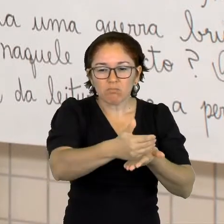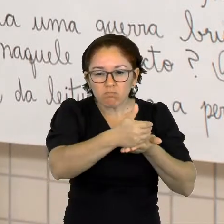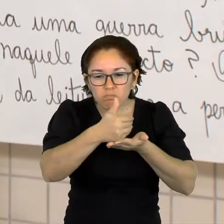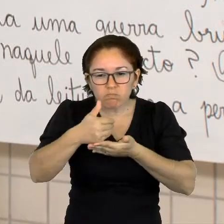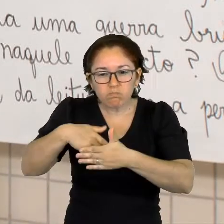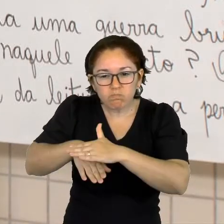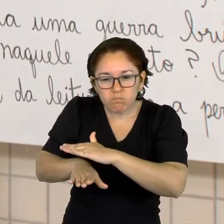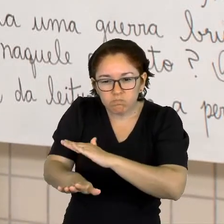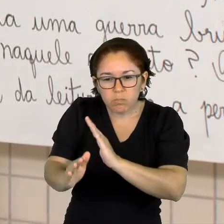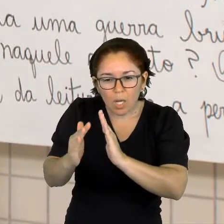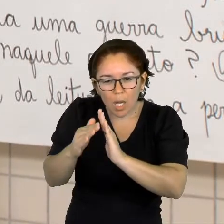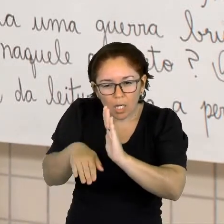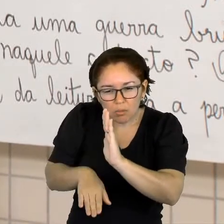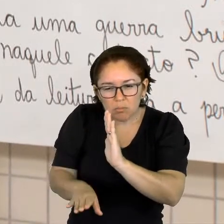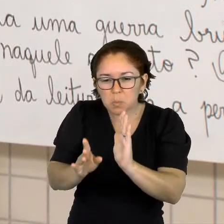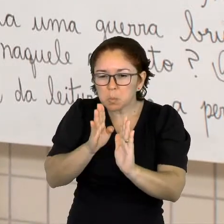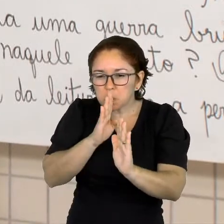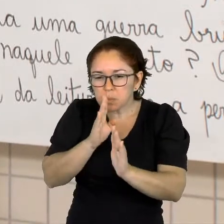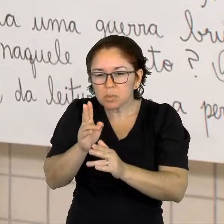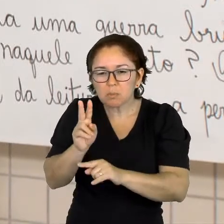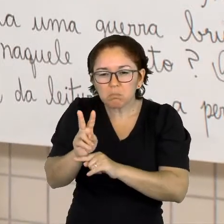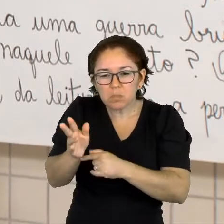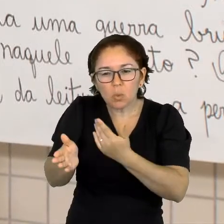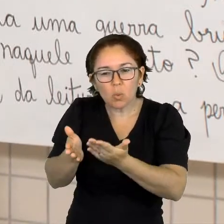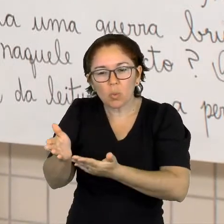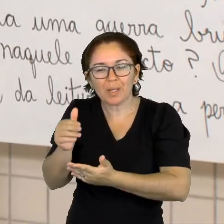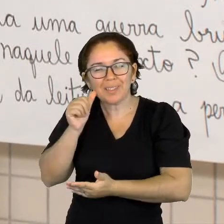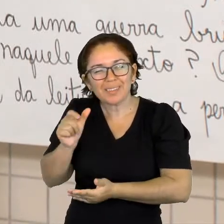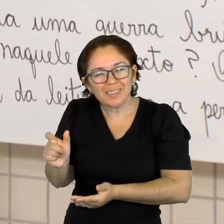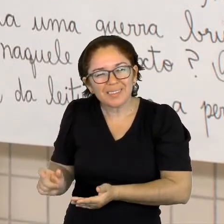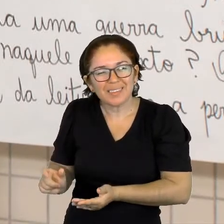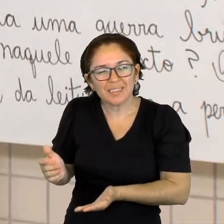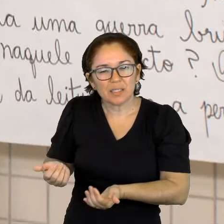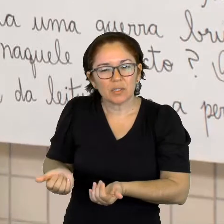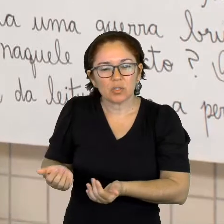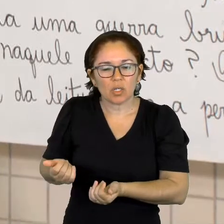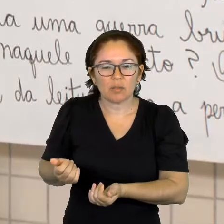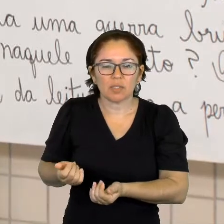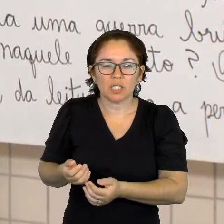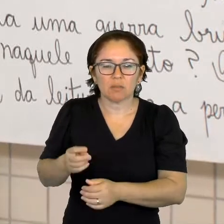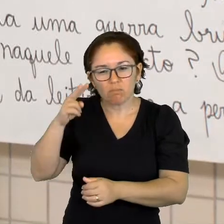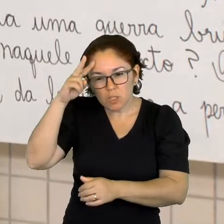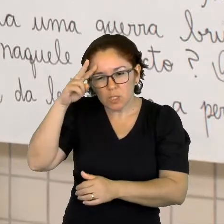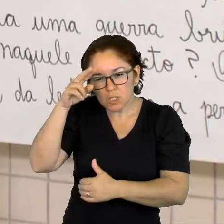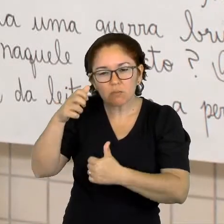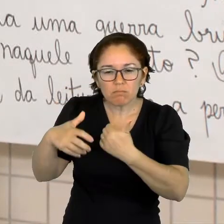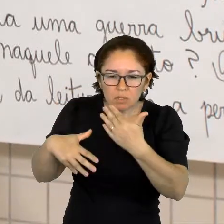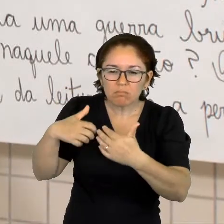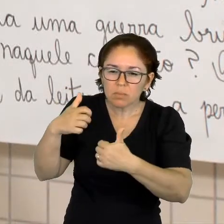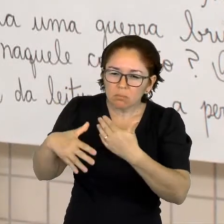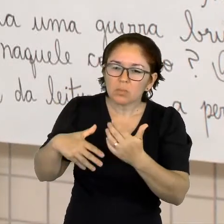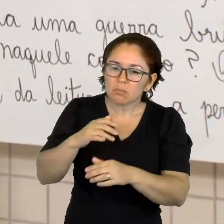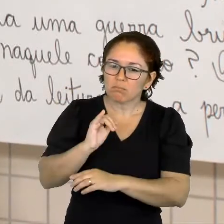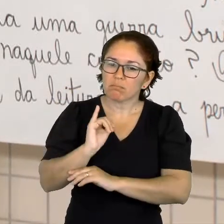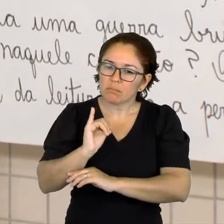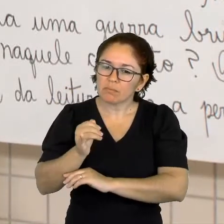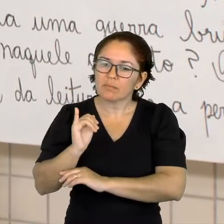lá no porão, e a Lisa o ajudava, né, contava histórias, e começou